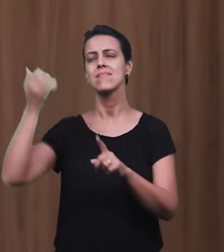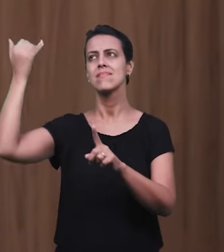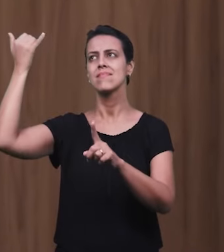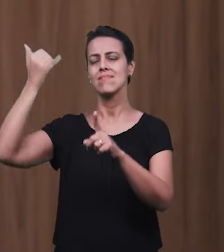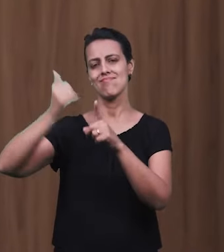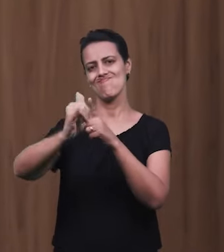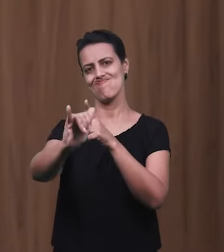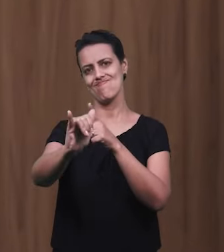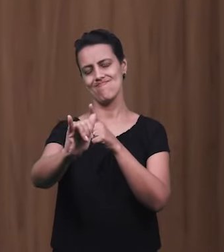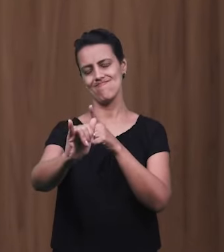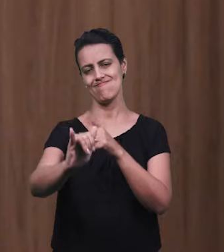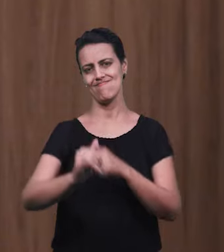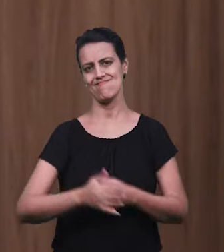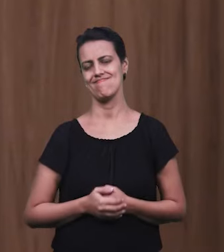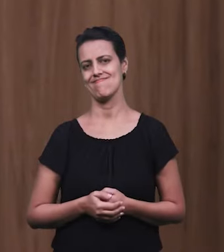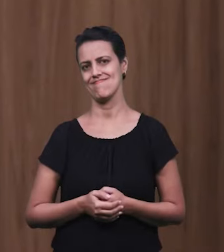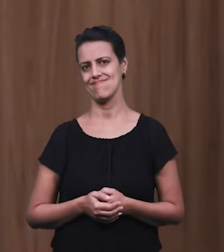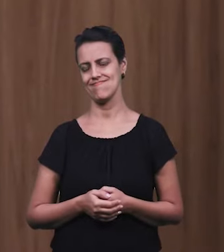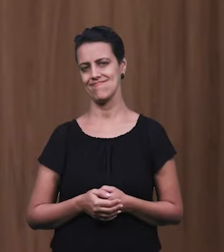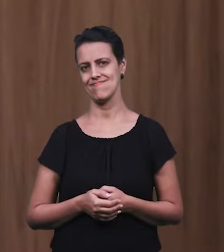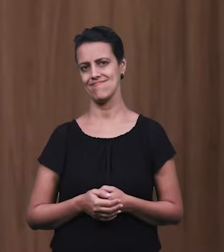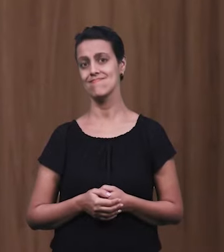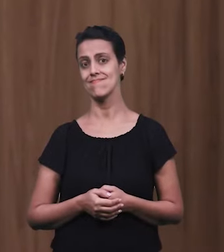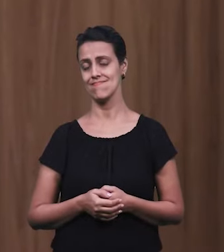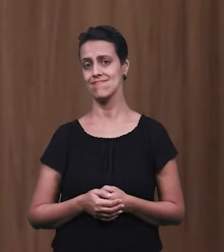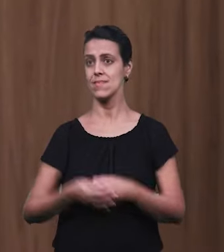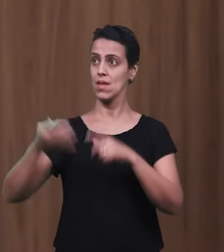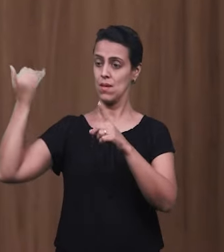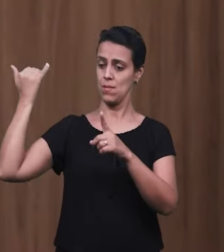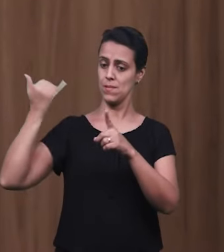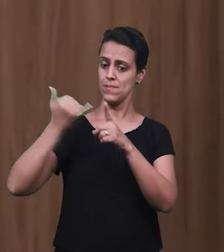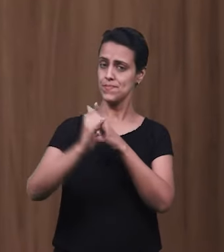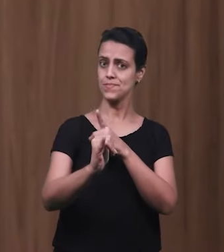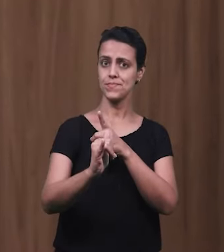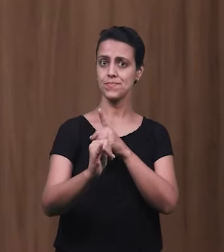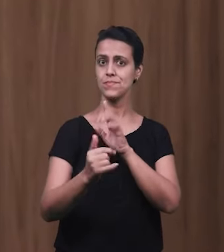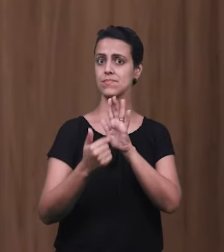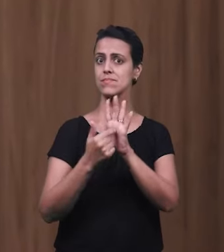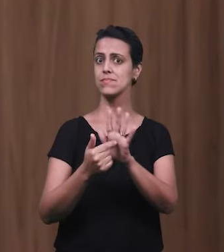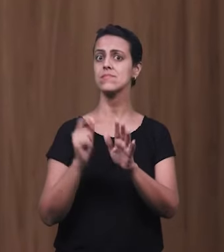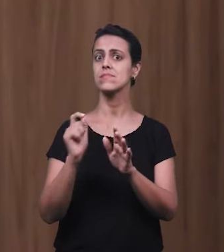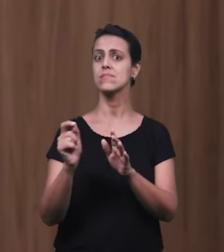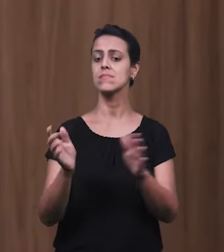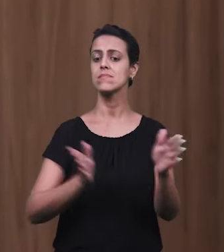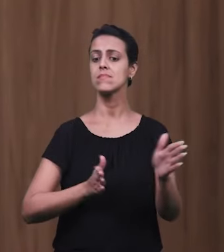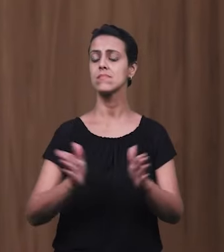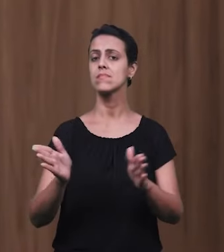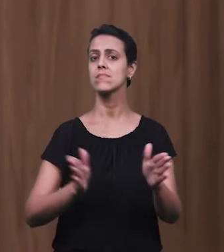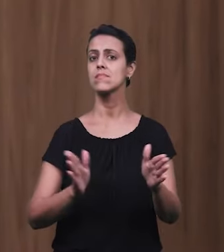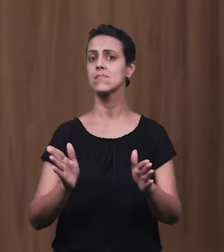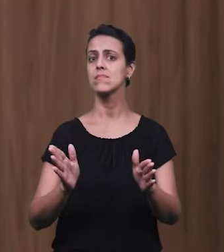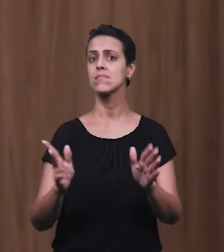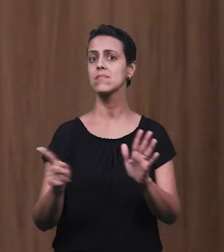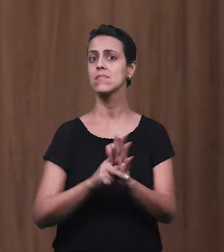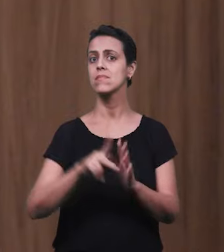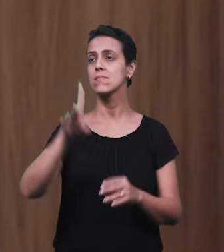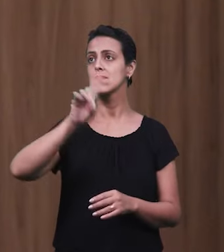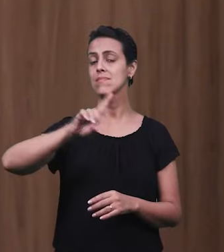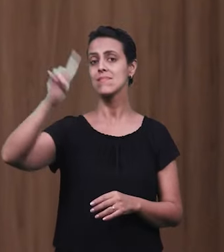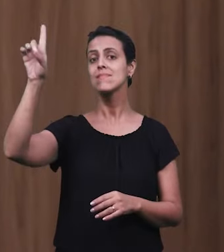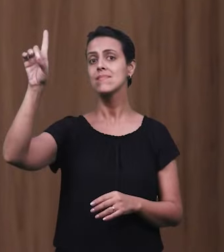profético. O profético é aquilo que está no tempo de Deus. Ele não está